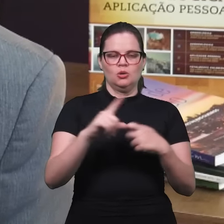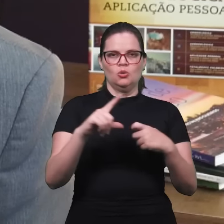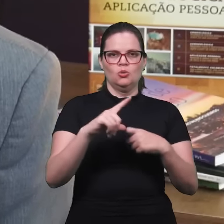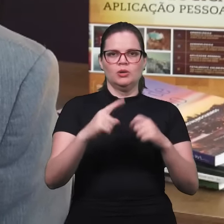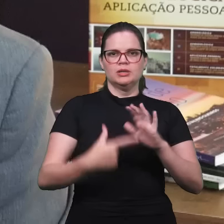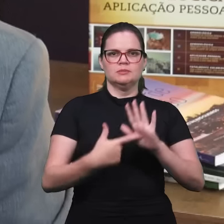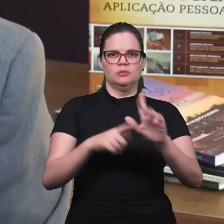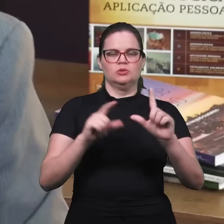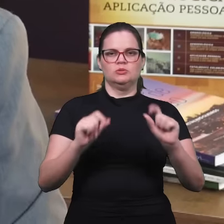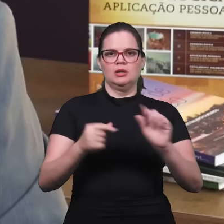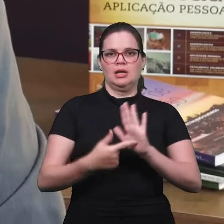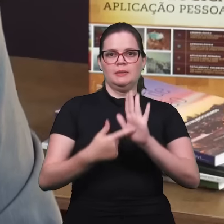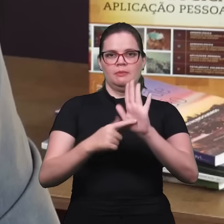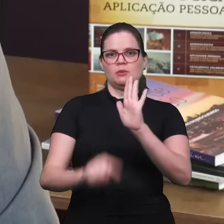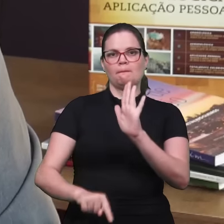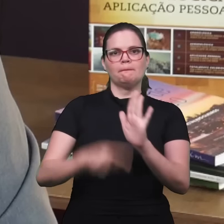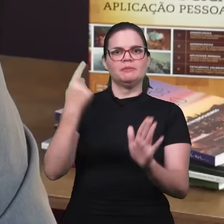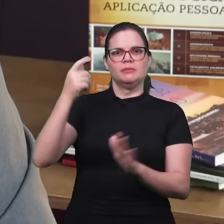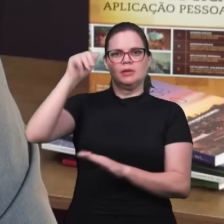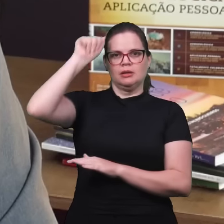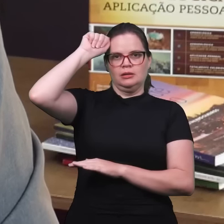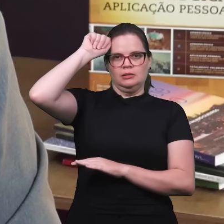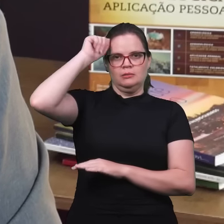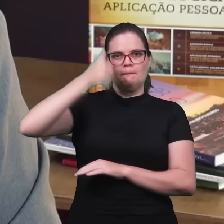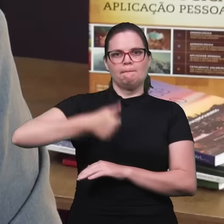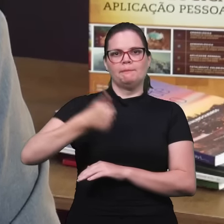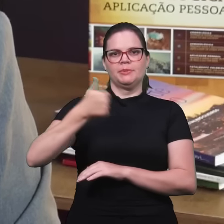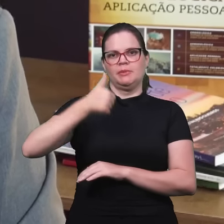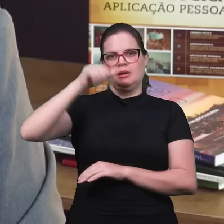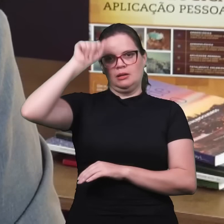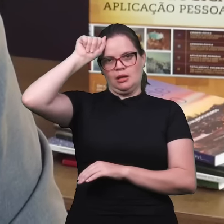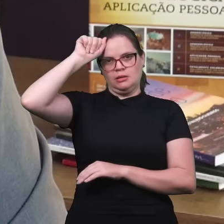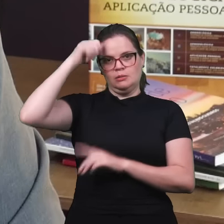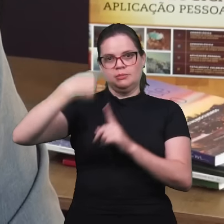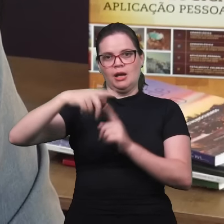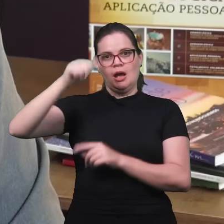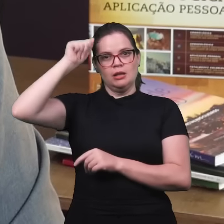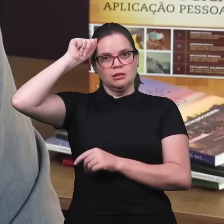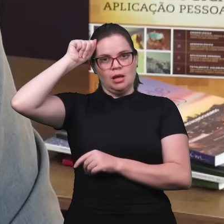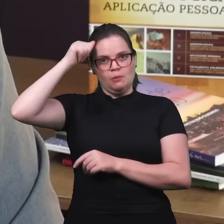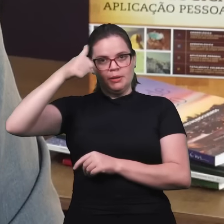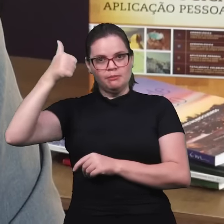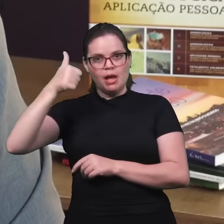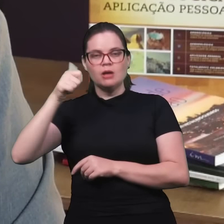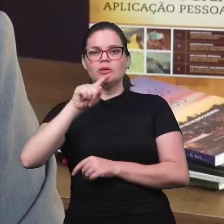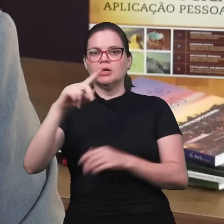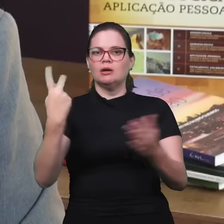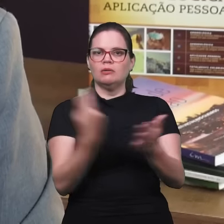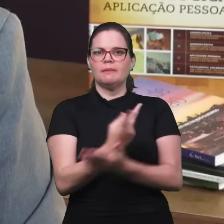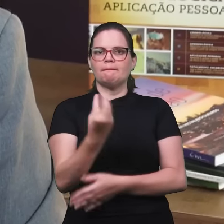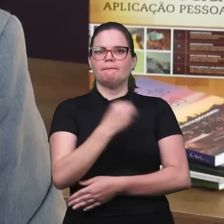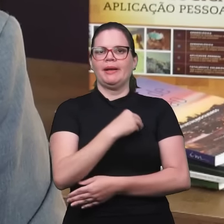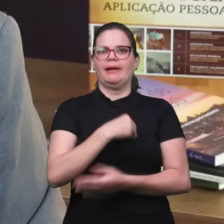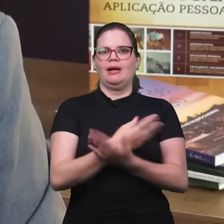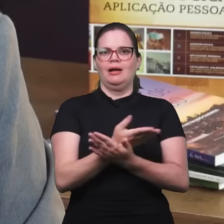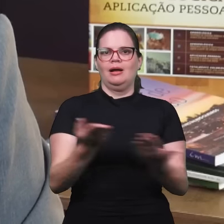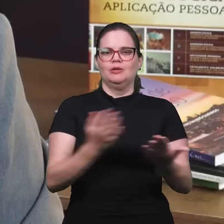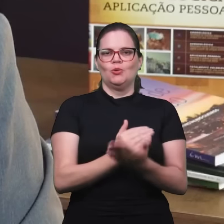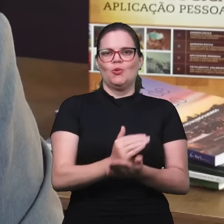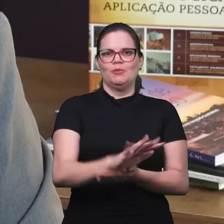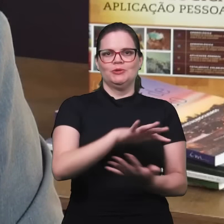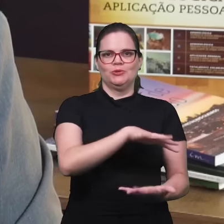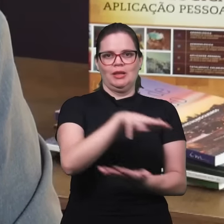Ele vai citar o primeiro Adão, porque por Adão o pecado entrou no mundo, mas pelo segundo